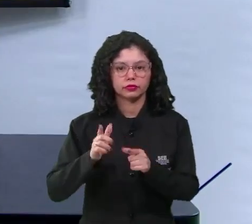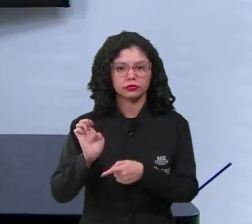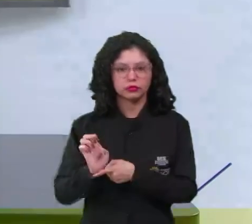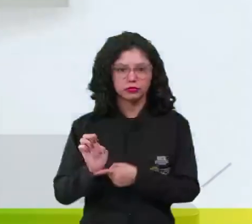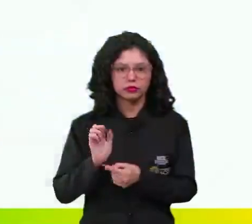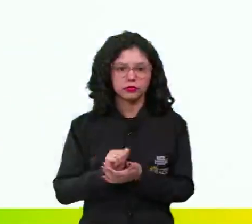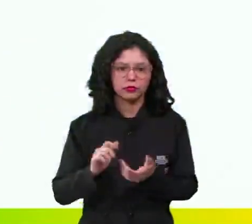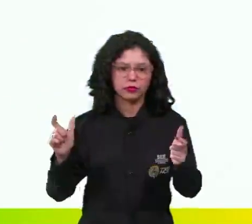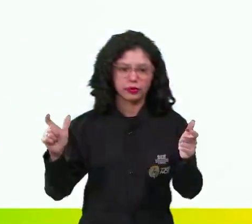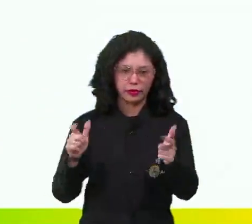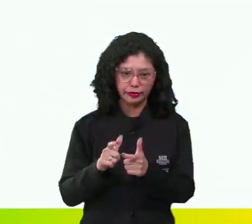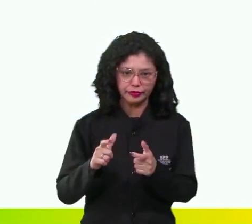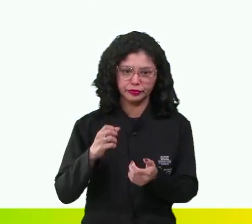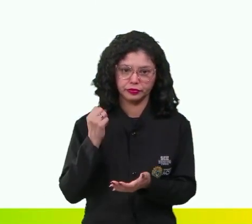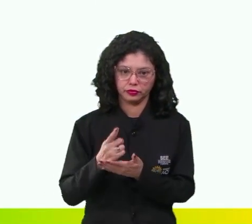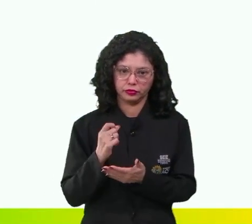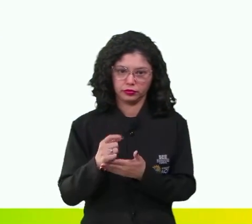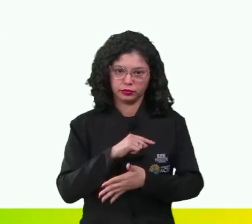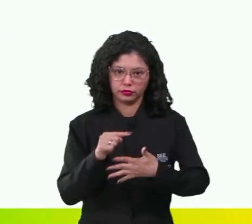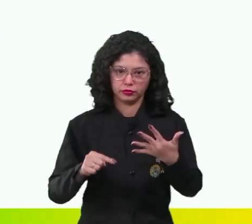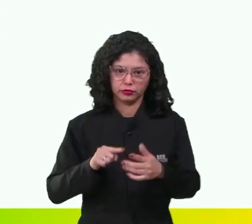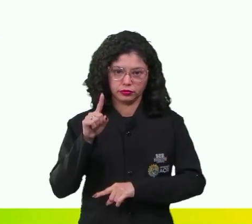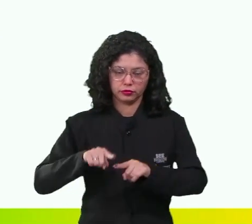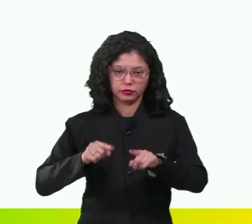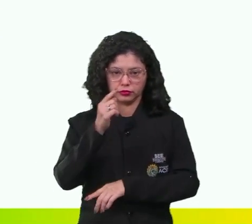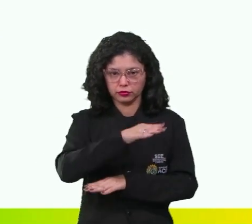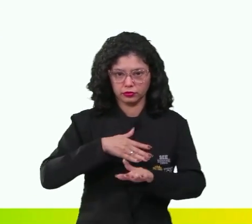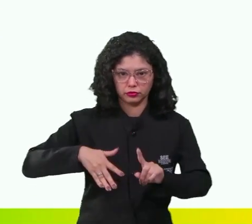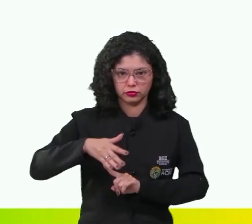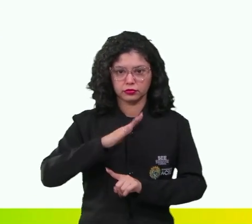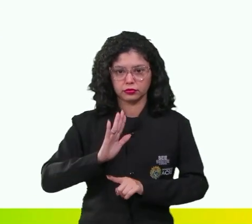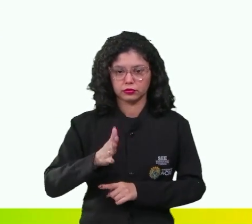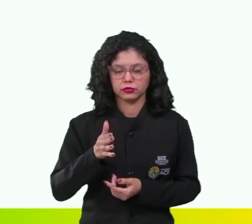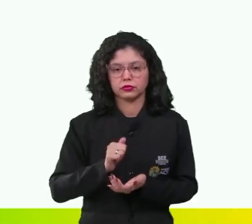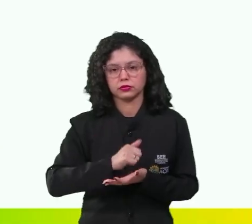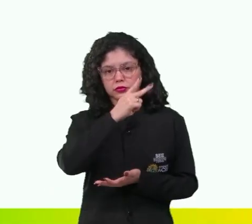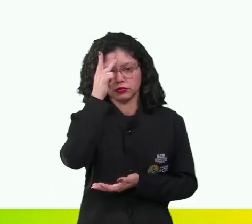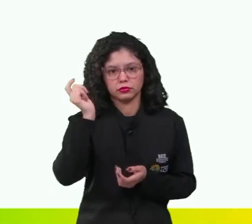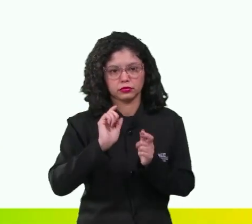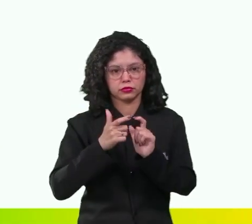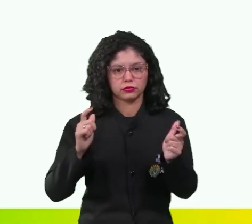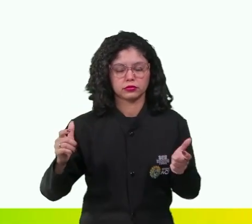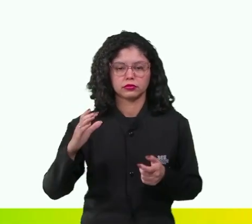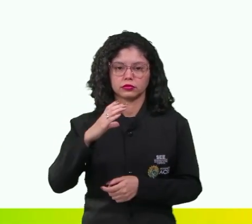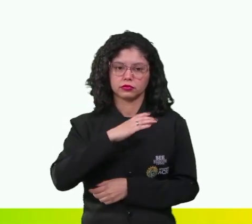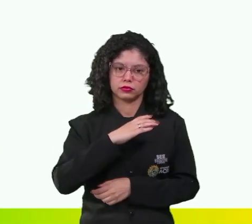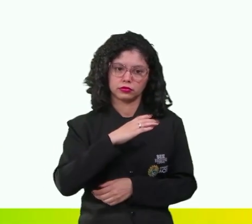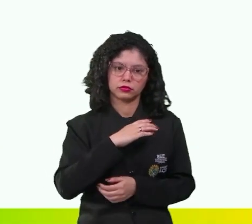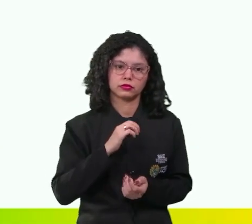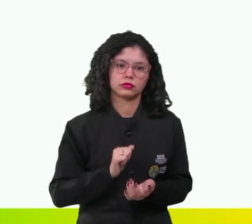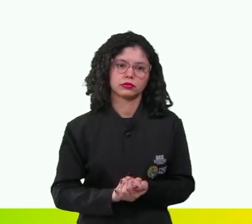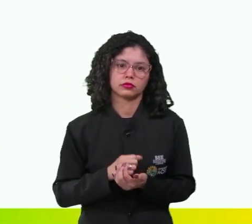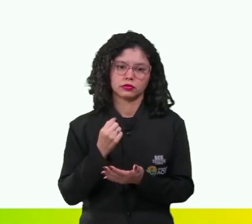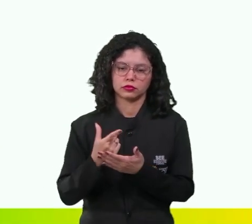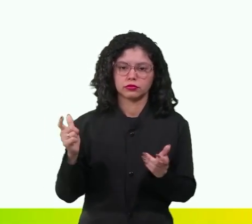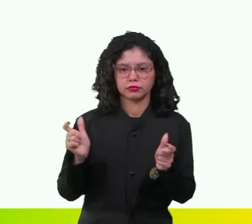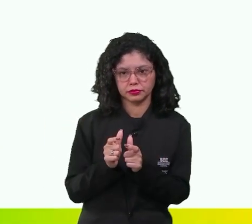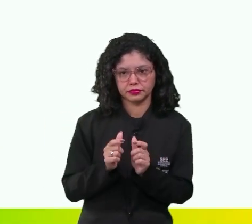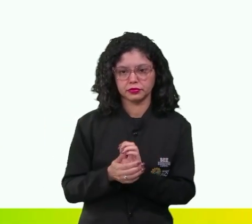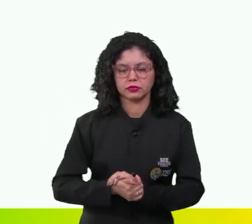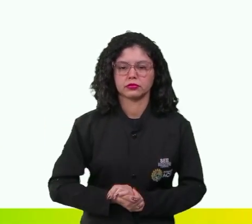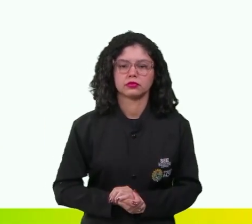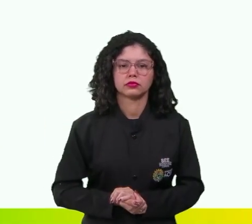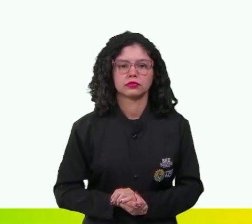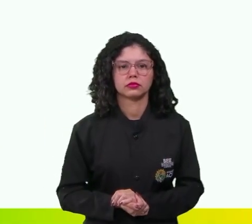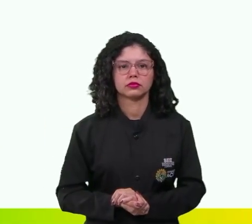E, a redução do consumo de recursos naturais, já que as pessoas em grandes cidades consomem